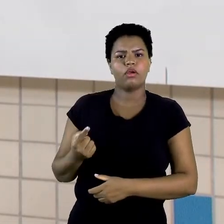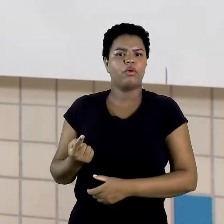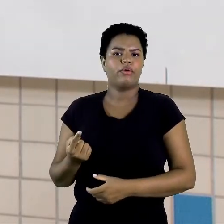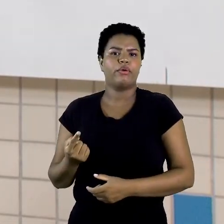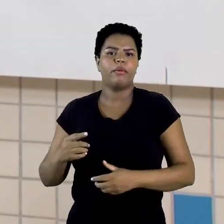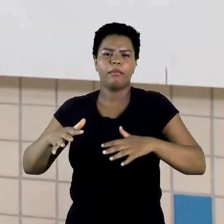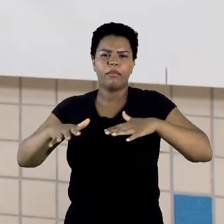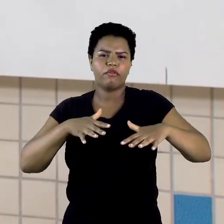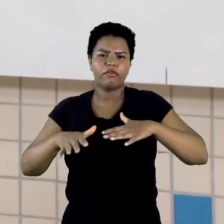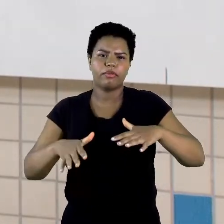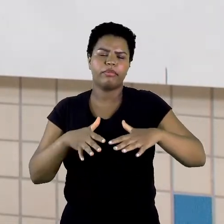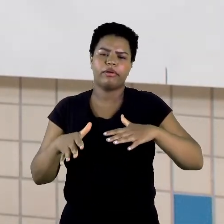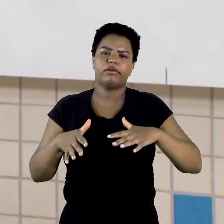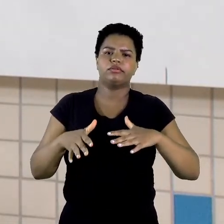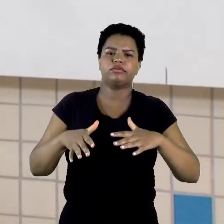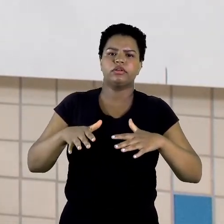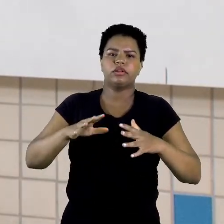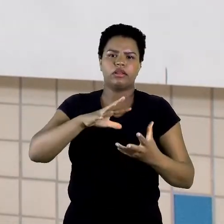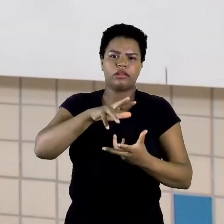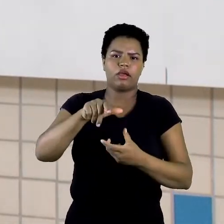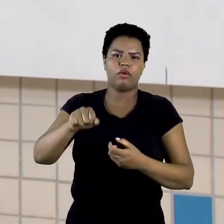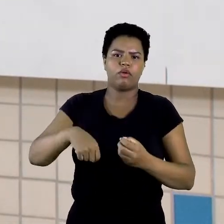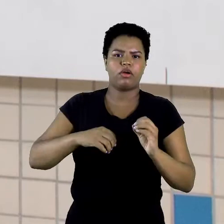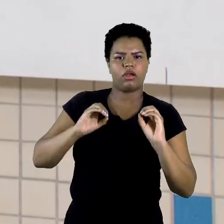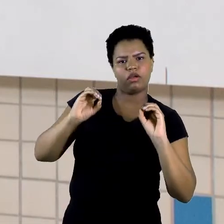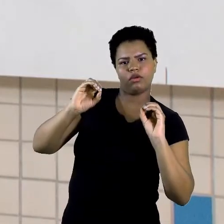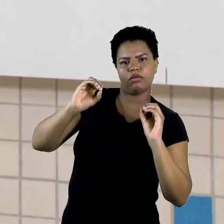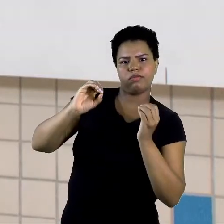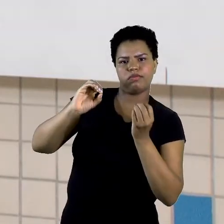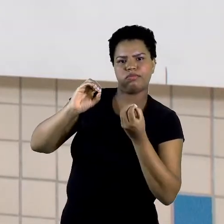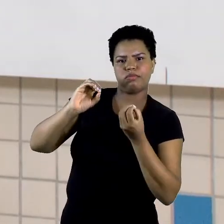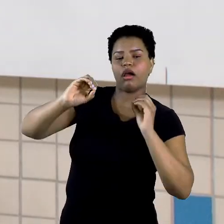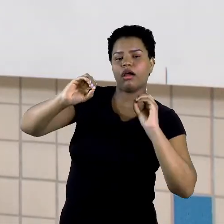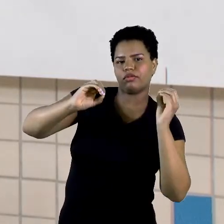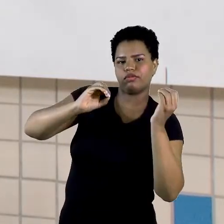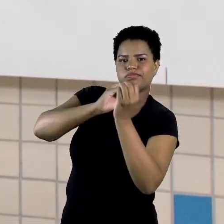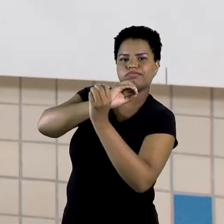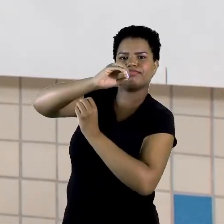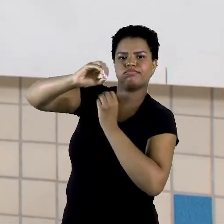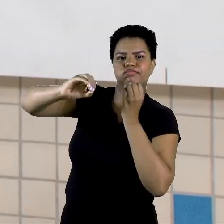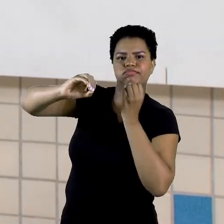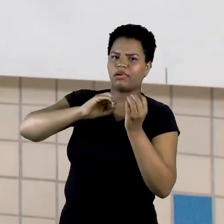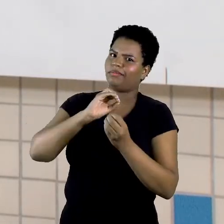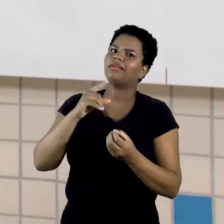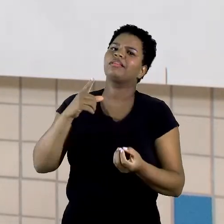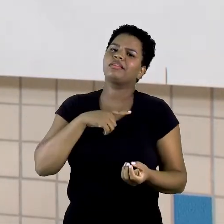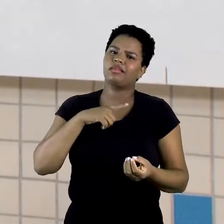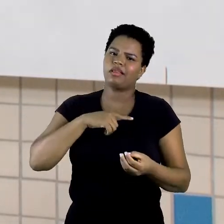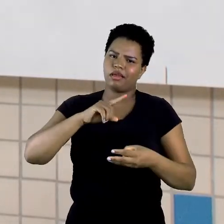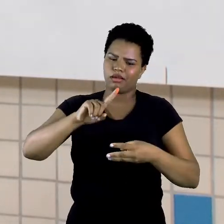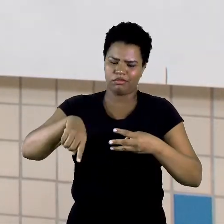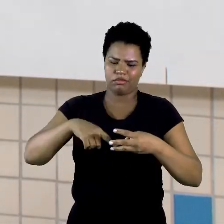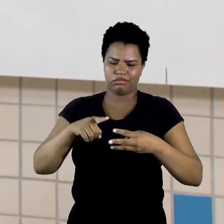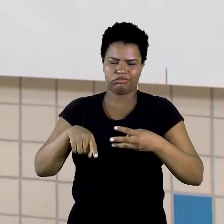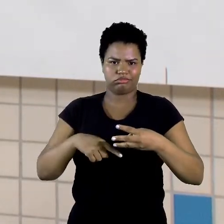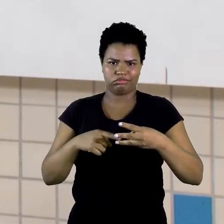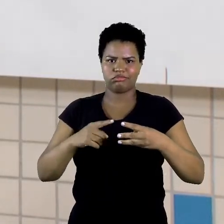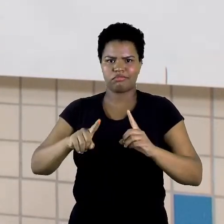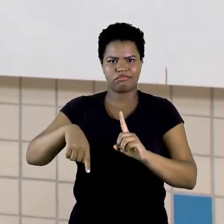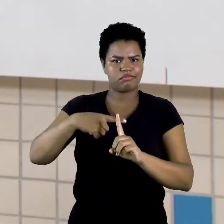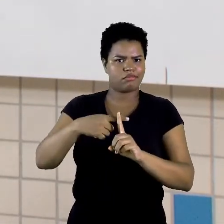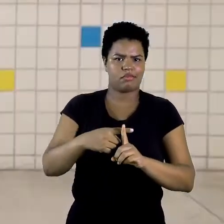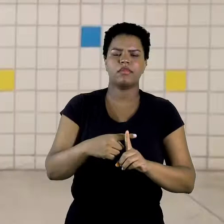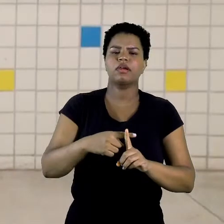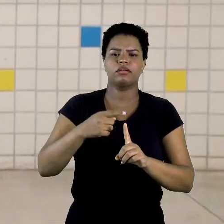realizados pela Terra é o movimento de rotação e o movimento de translação, mas não é assim não. tem mais 3 movimentos que são muito importantes que